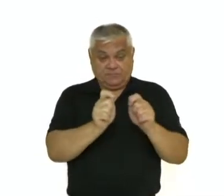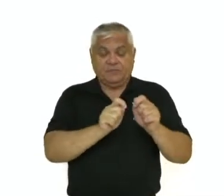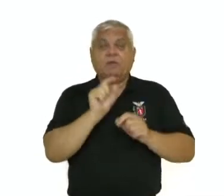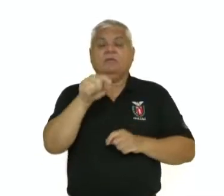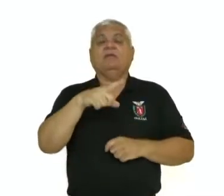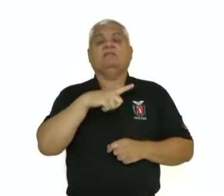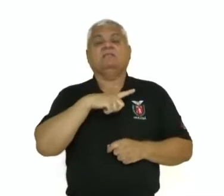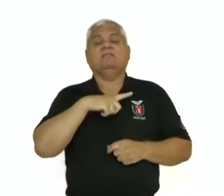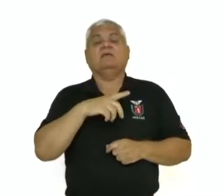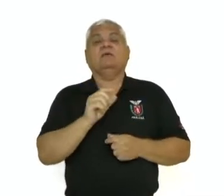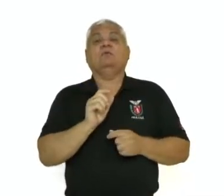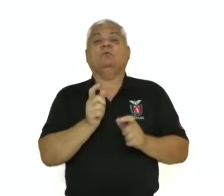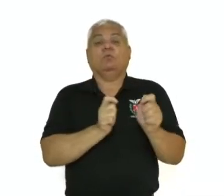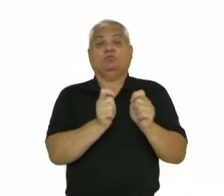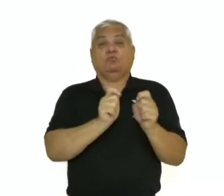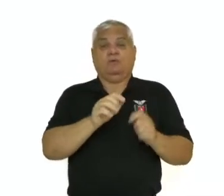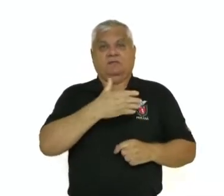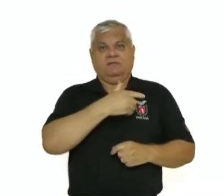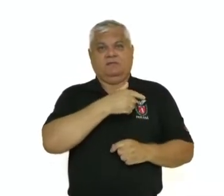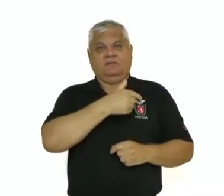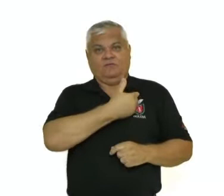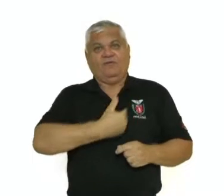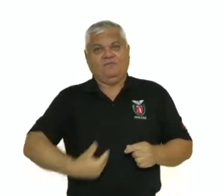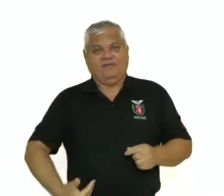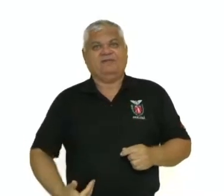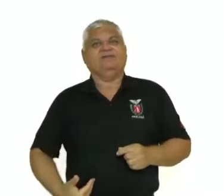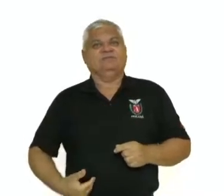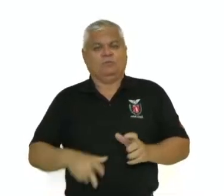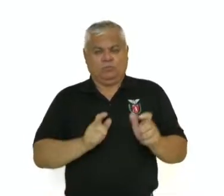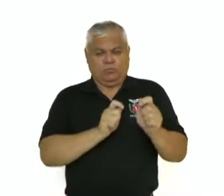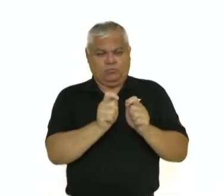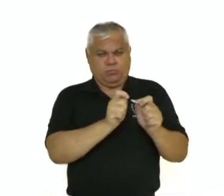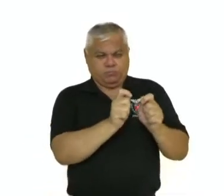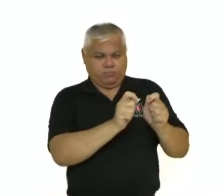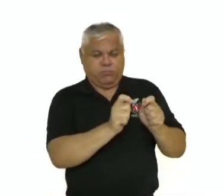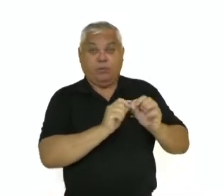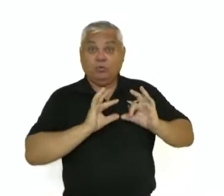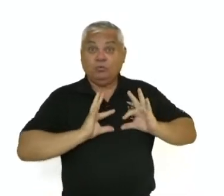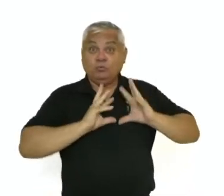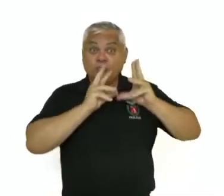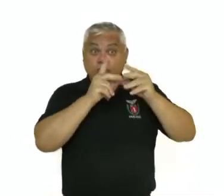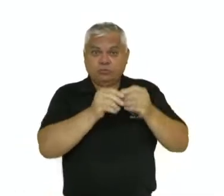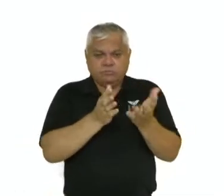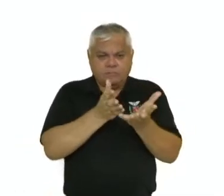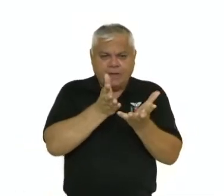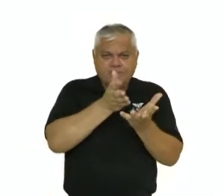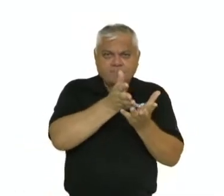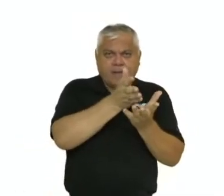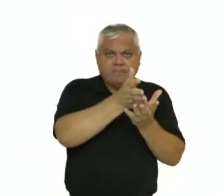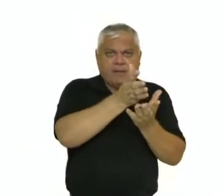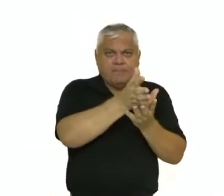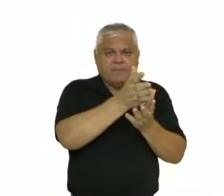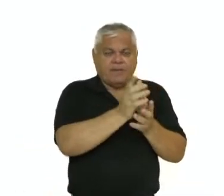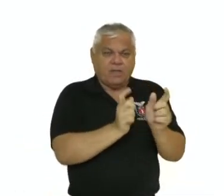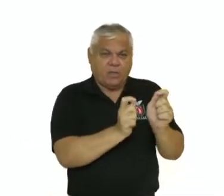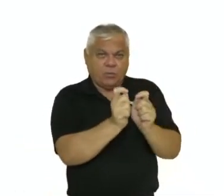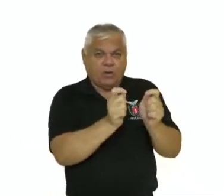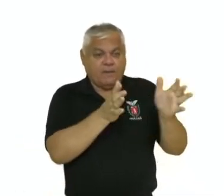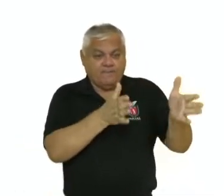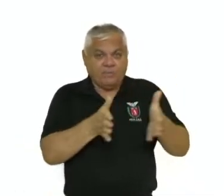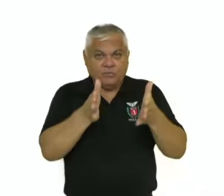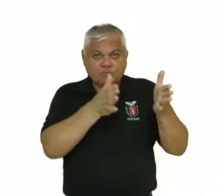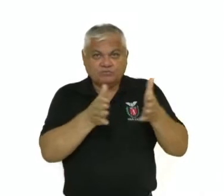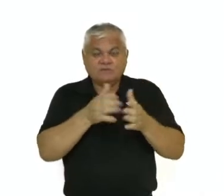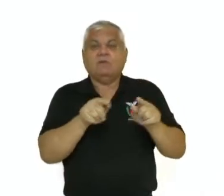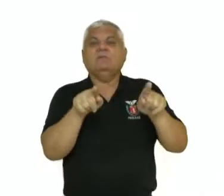temos o controle do Estado. O Estado realiza o controle de todos os segmentos da economia e é responsável por regular a produção e o